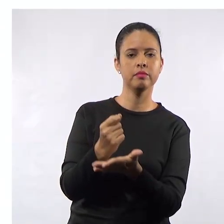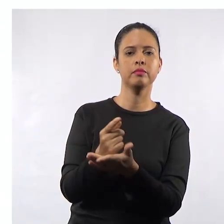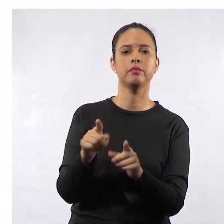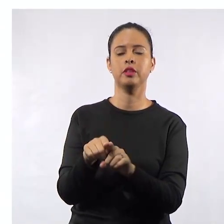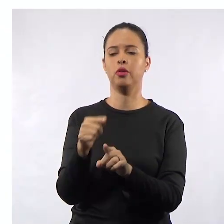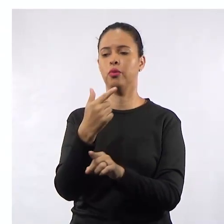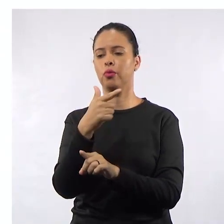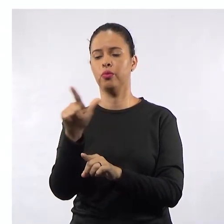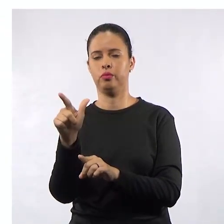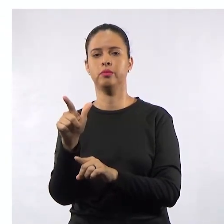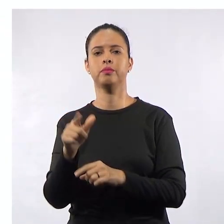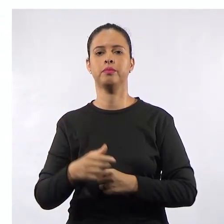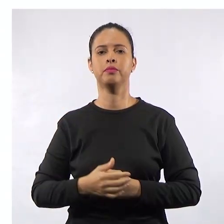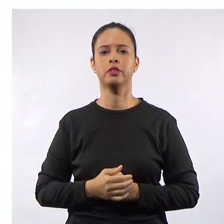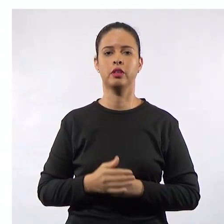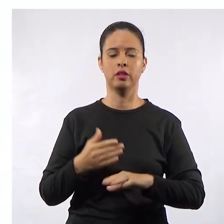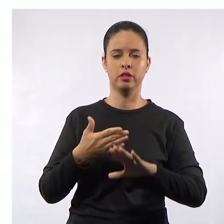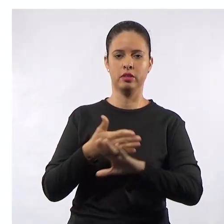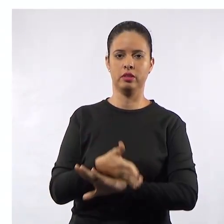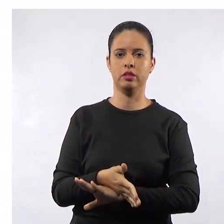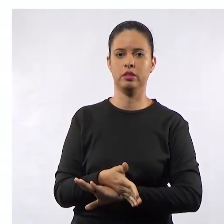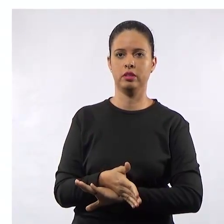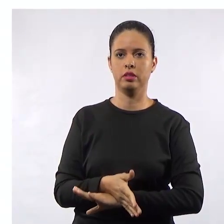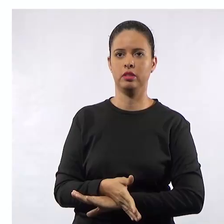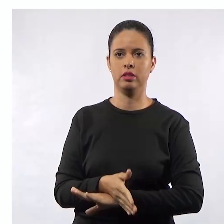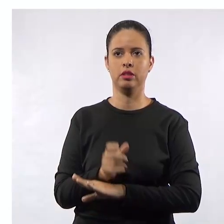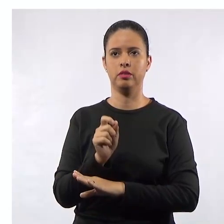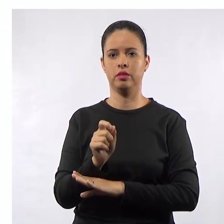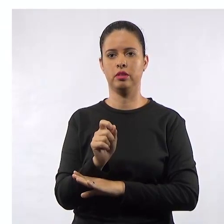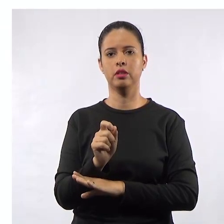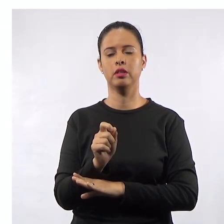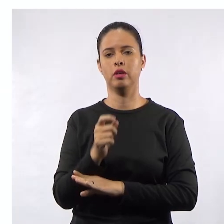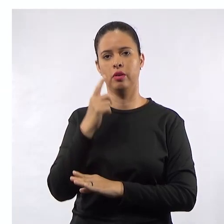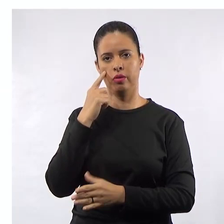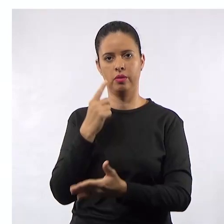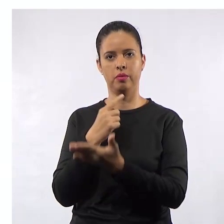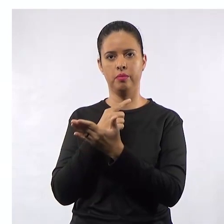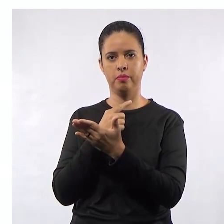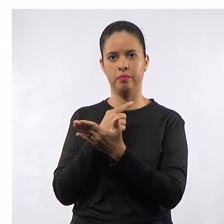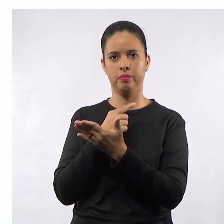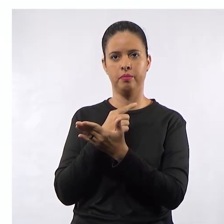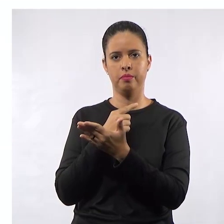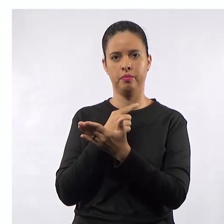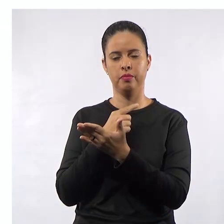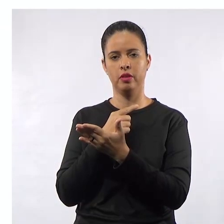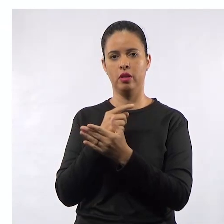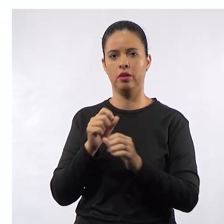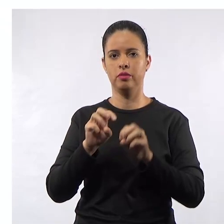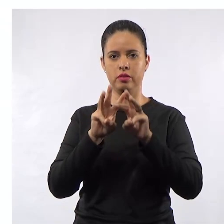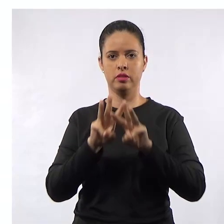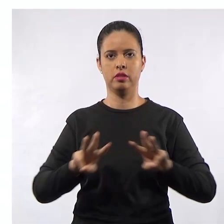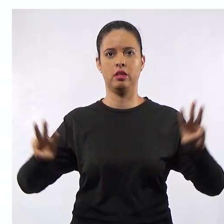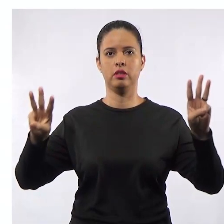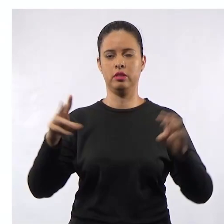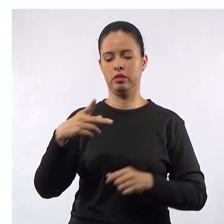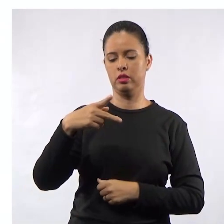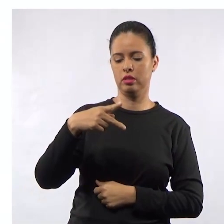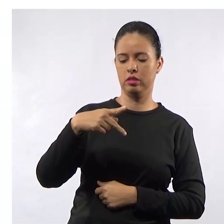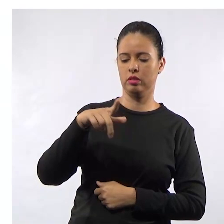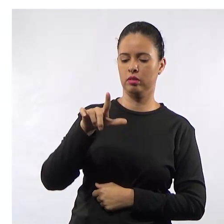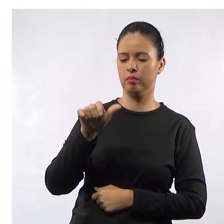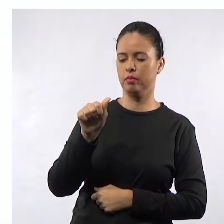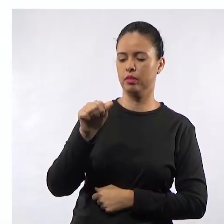tá? Quando vocês forem acessar o nosso CDC, façam acesso por meio do site do Planalto, que é o site que